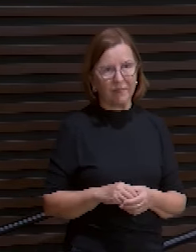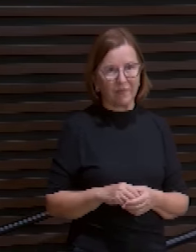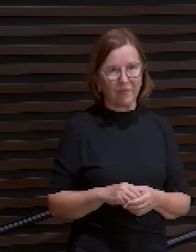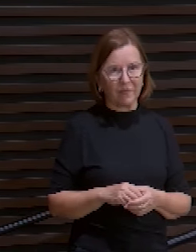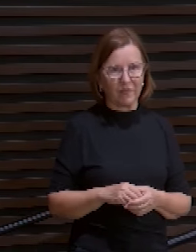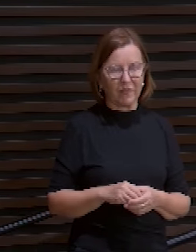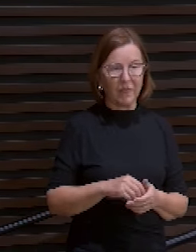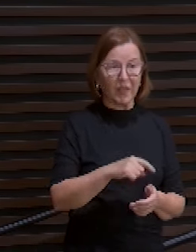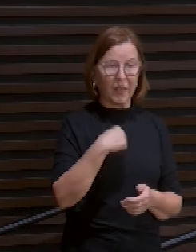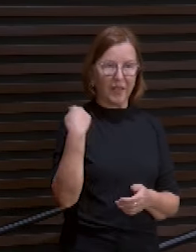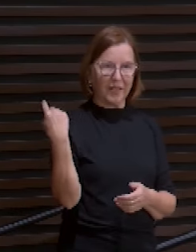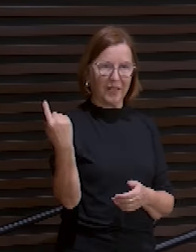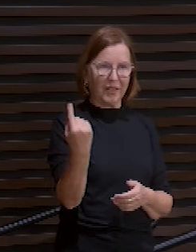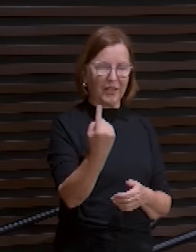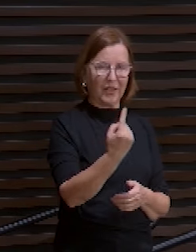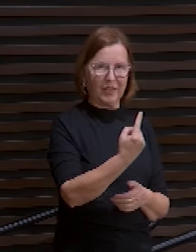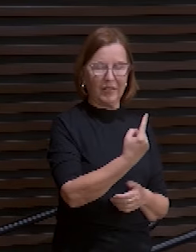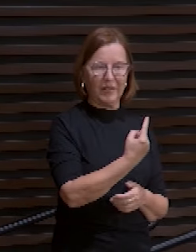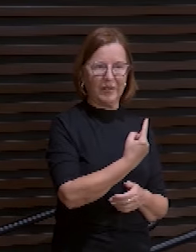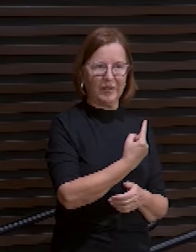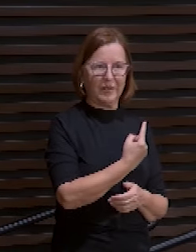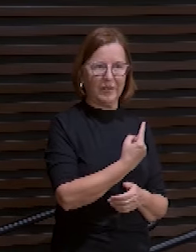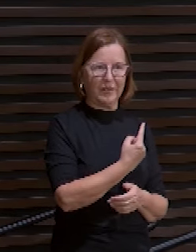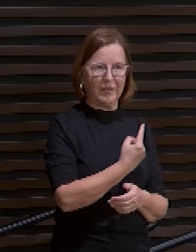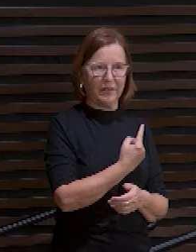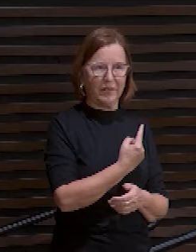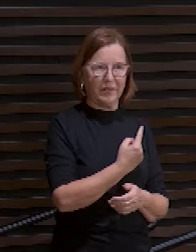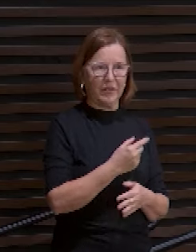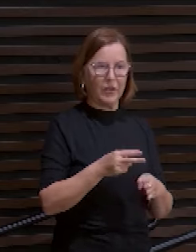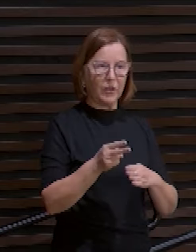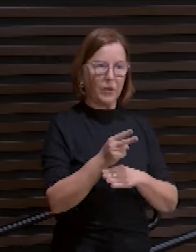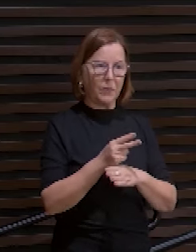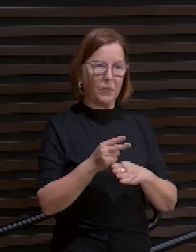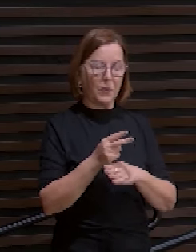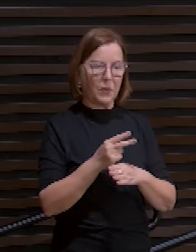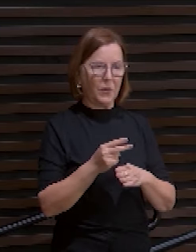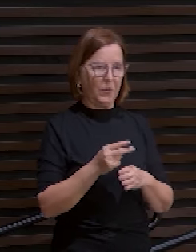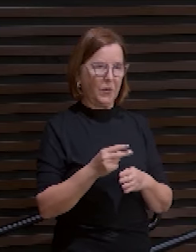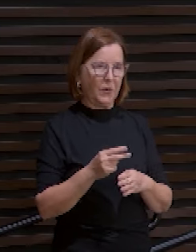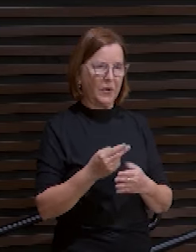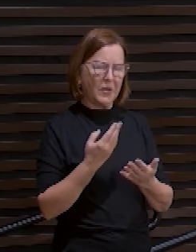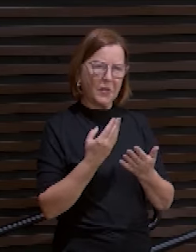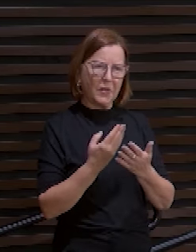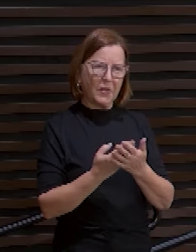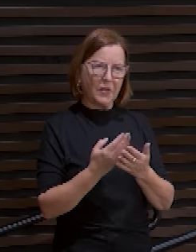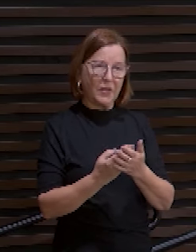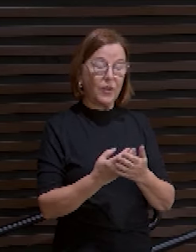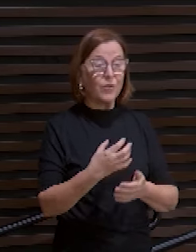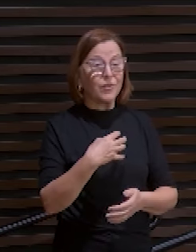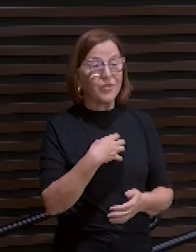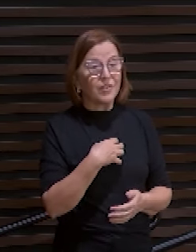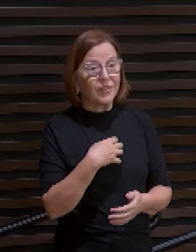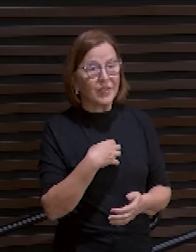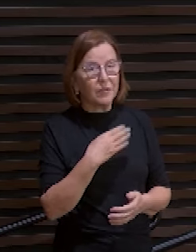que estamos procurando uma forma estudando uma forma pedindo ao Senhor uma forma plural